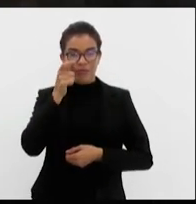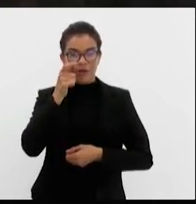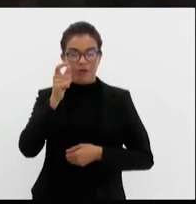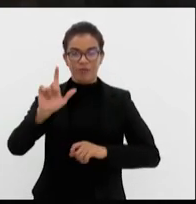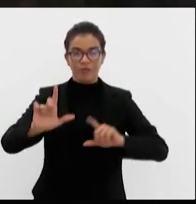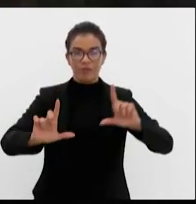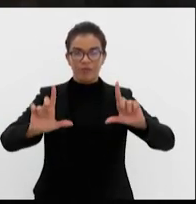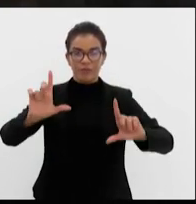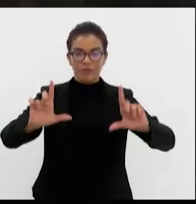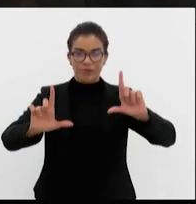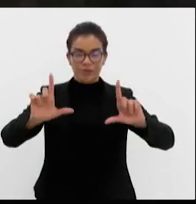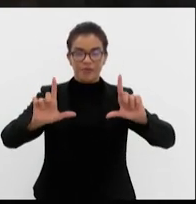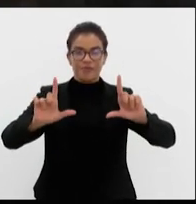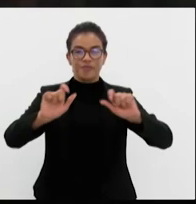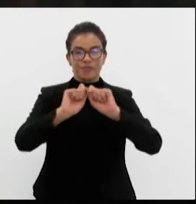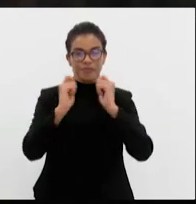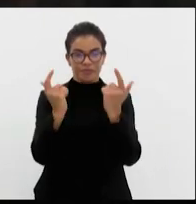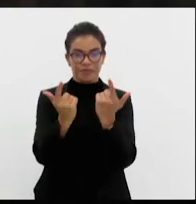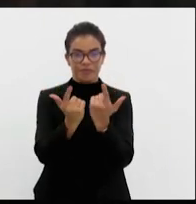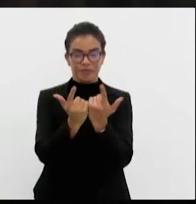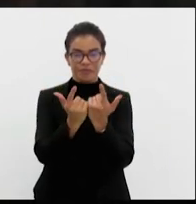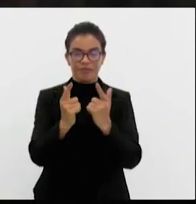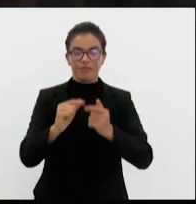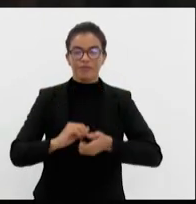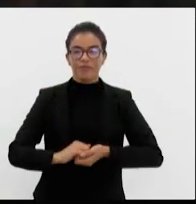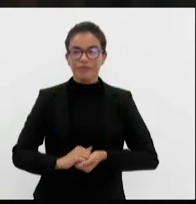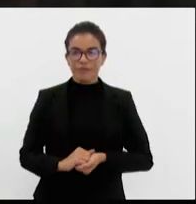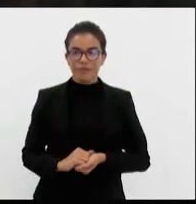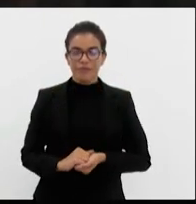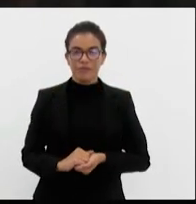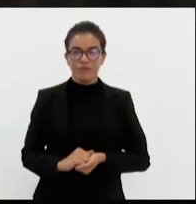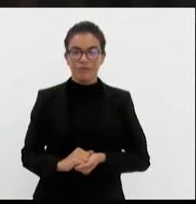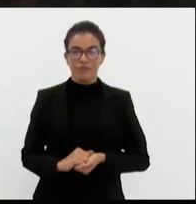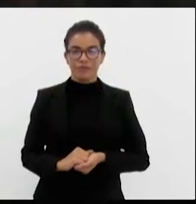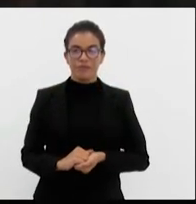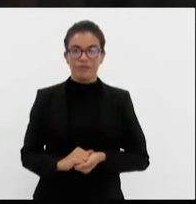telespectadores da TV Alerge,